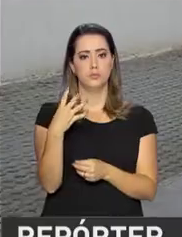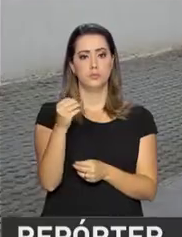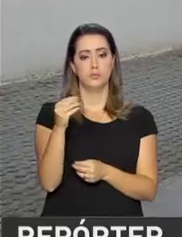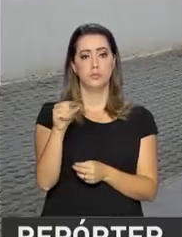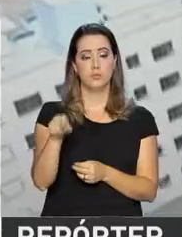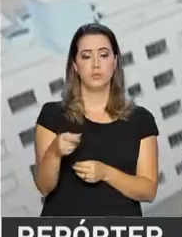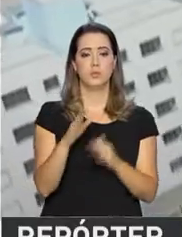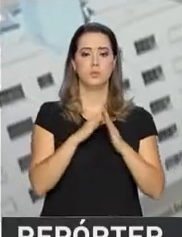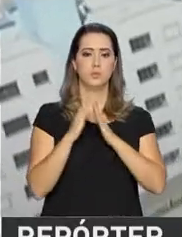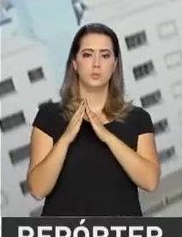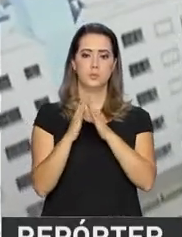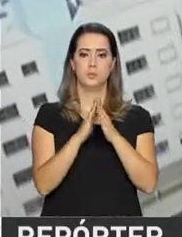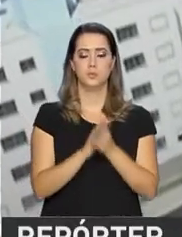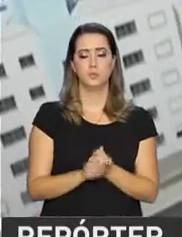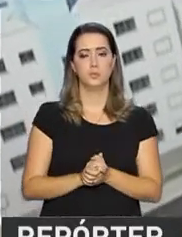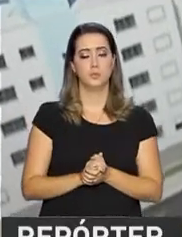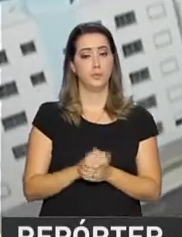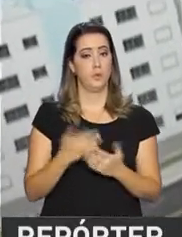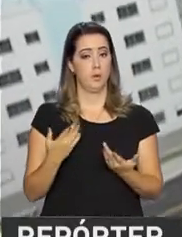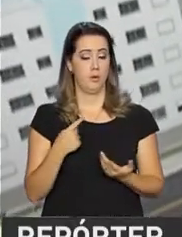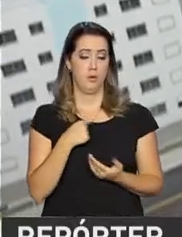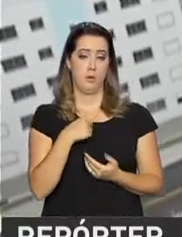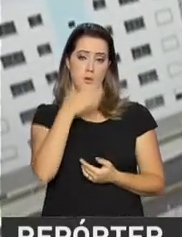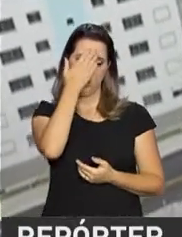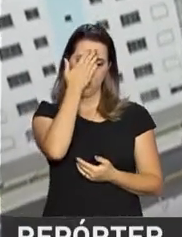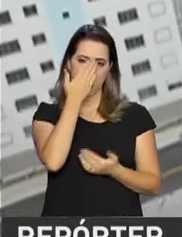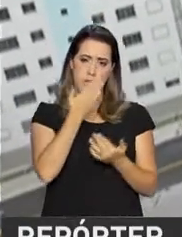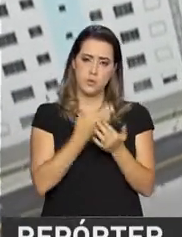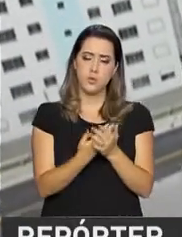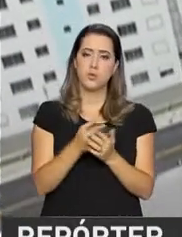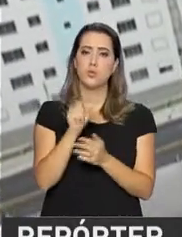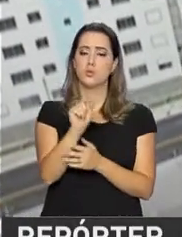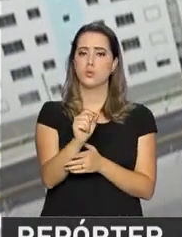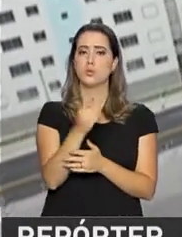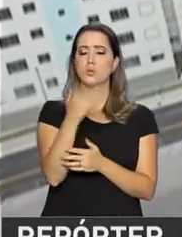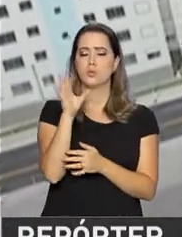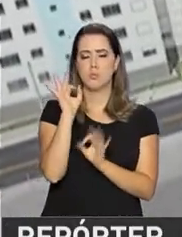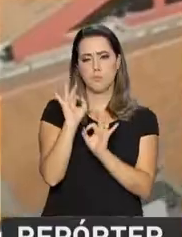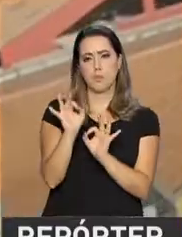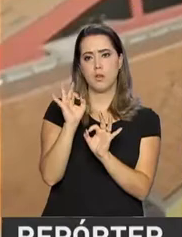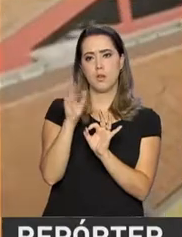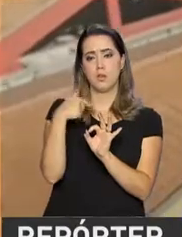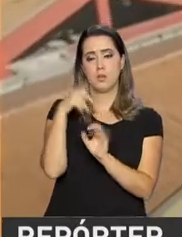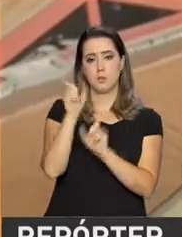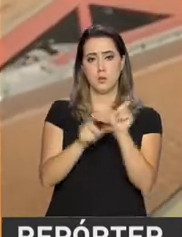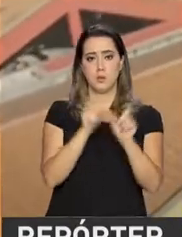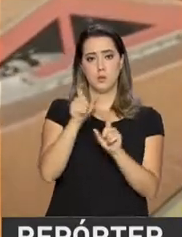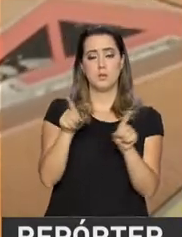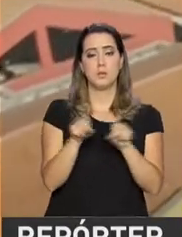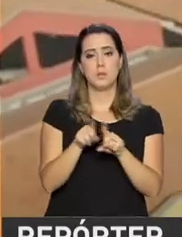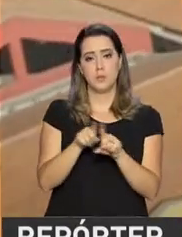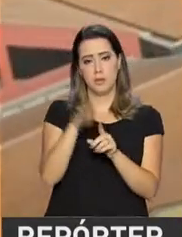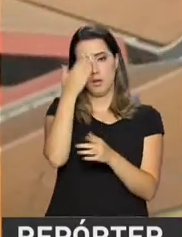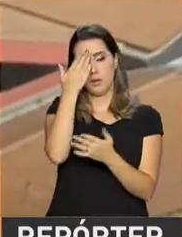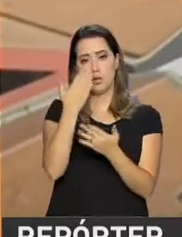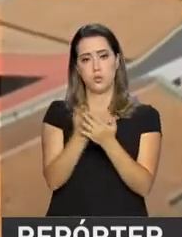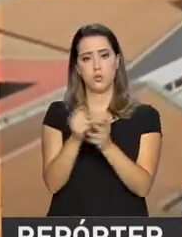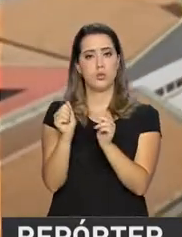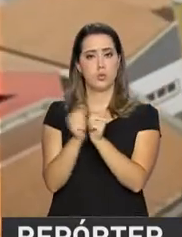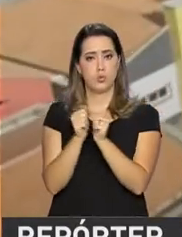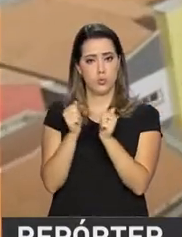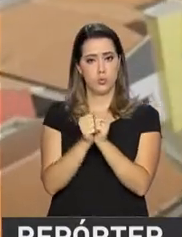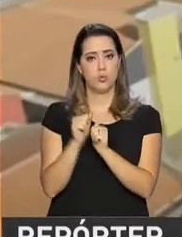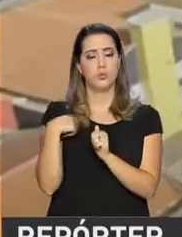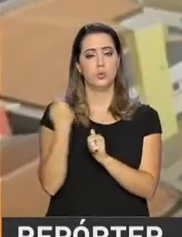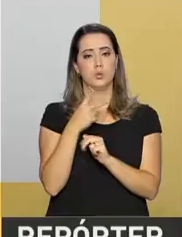moradias não é eu estou otimista tenho certeza que os brasileiros também estão mais otimistas e isso